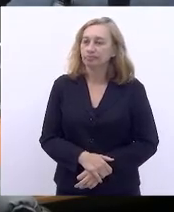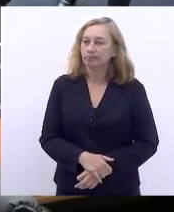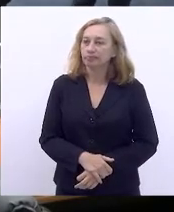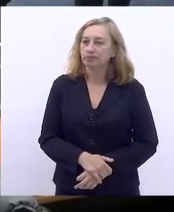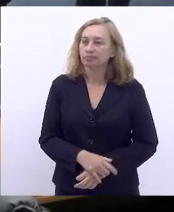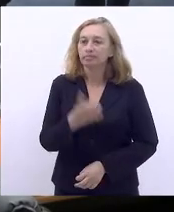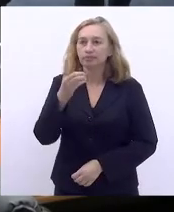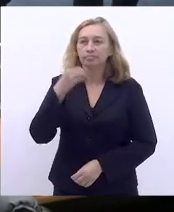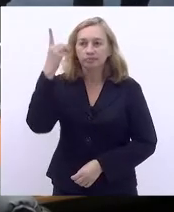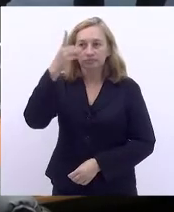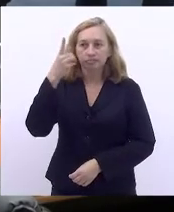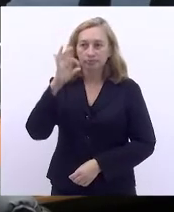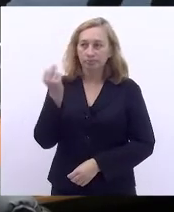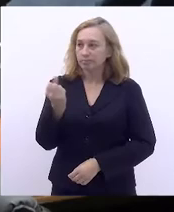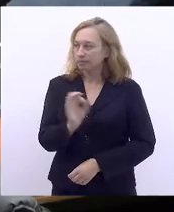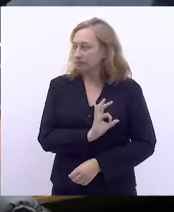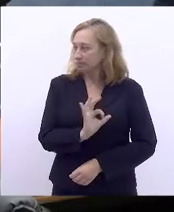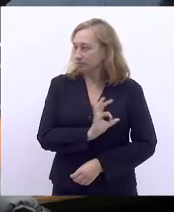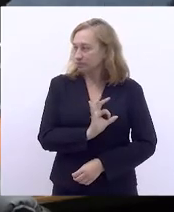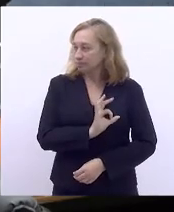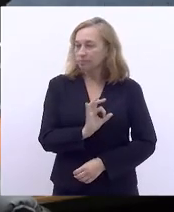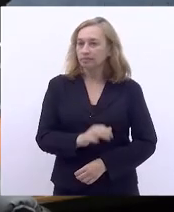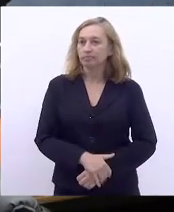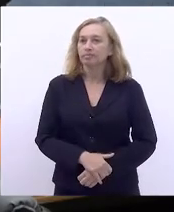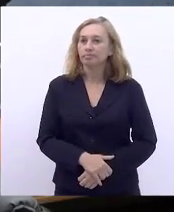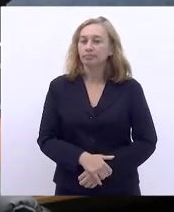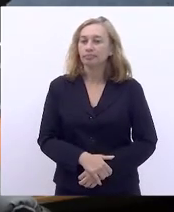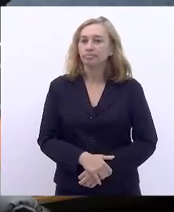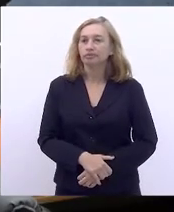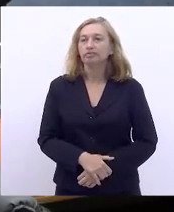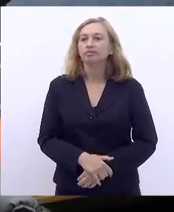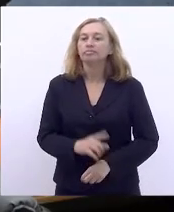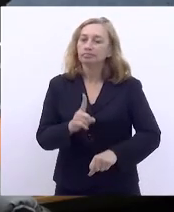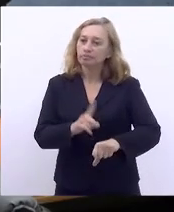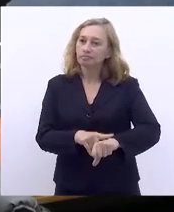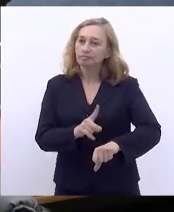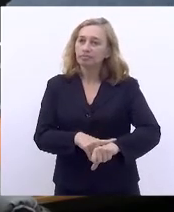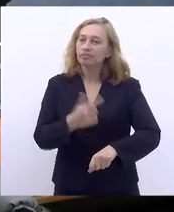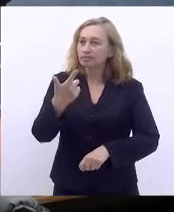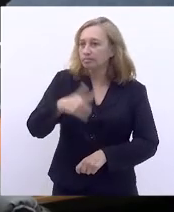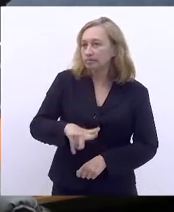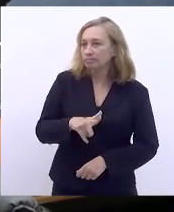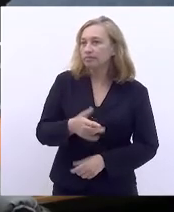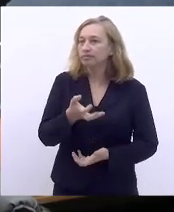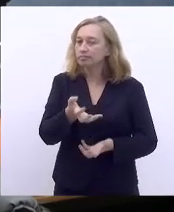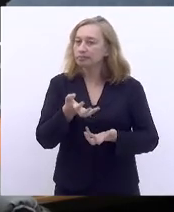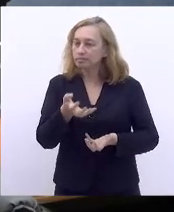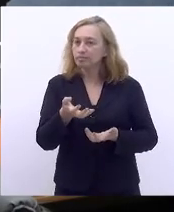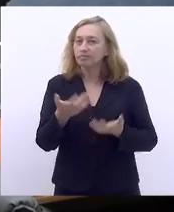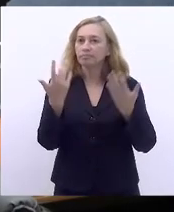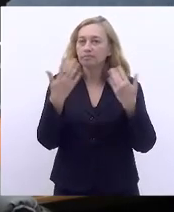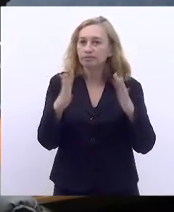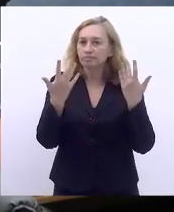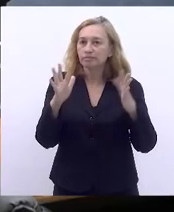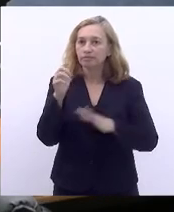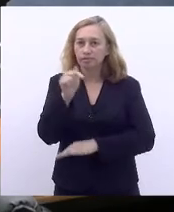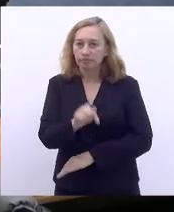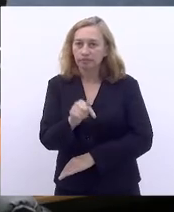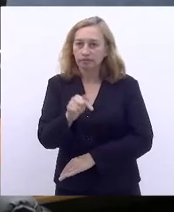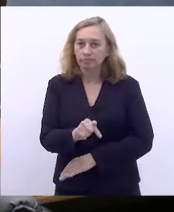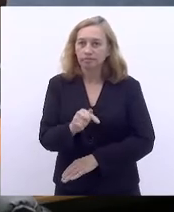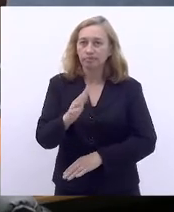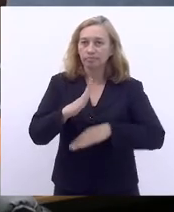Deputada Marta Rocha. Presidente Tiaju, nesse momento, mais uma vez, eu quero saudar aqui